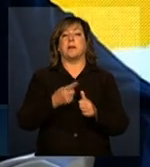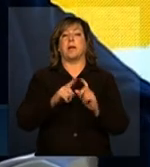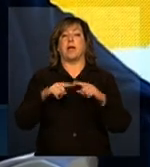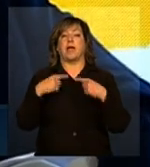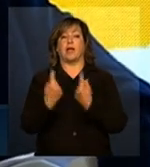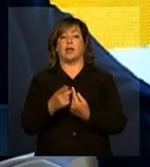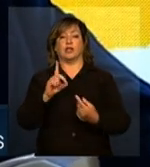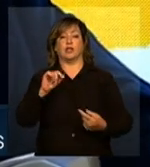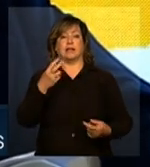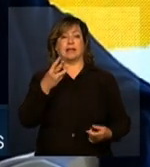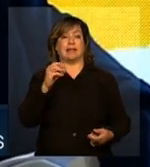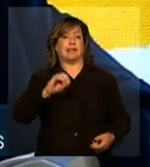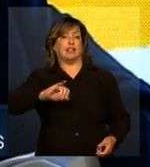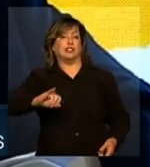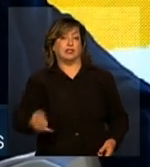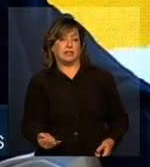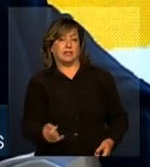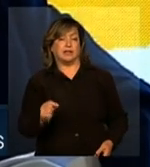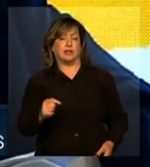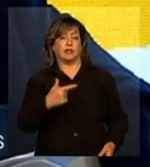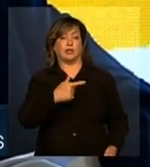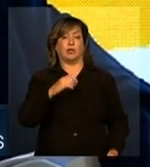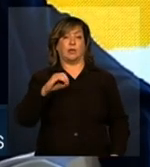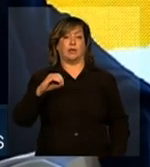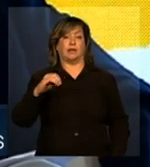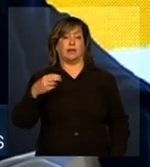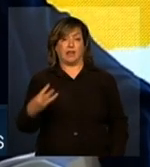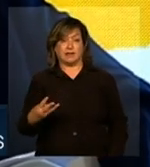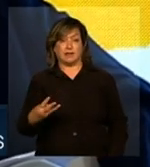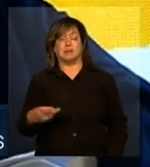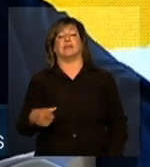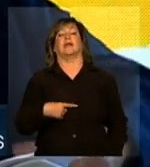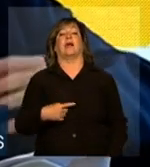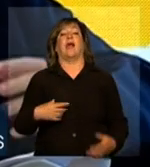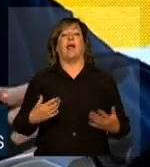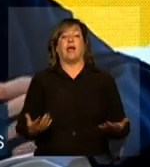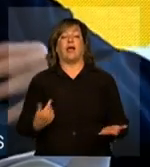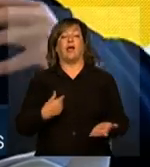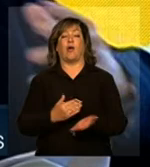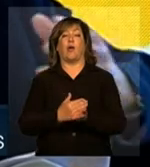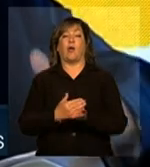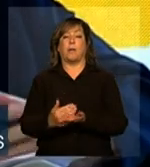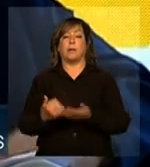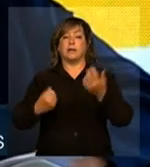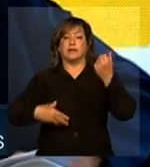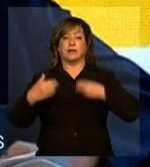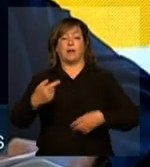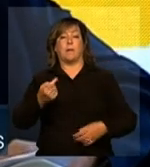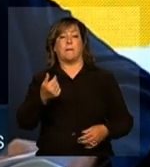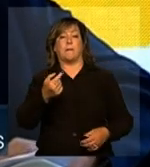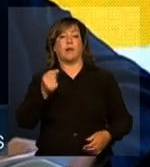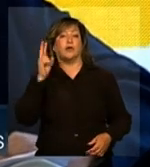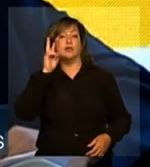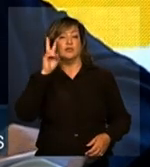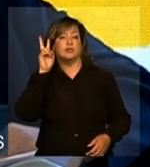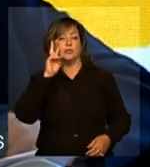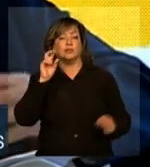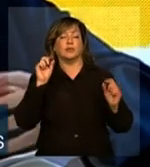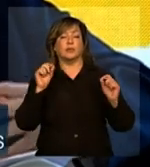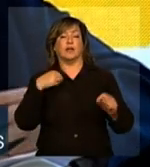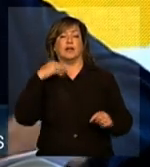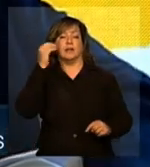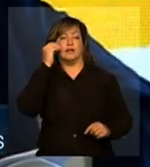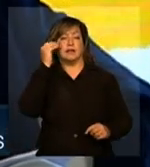no dia 30 de janeiro de 2003, e aí eu começo a contar um pouco a história do que assisti.